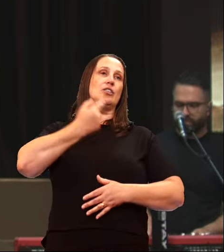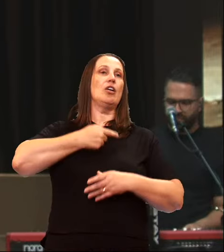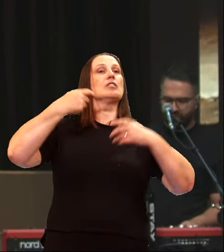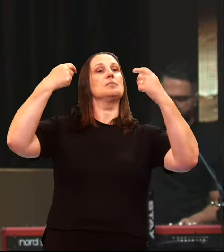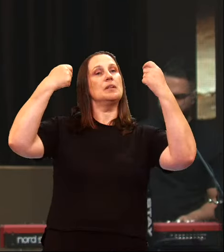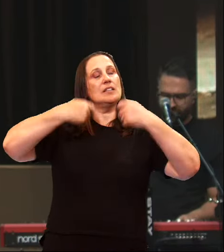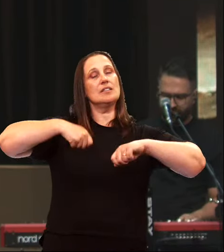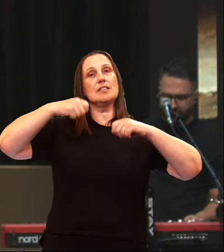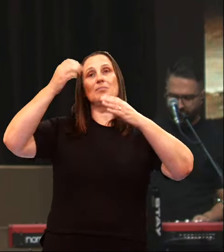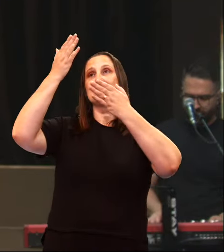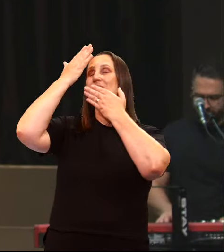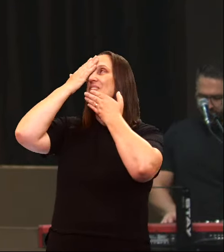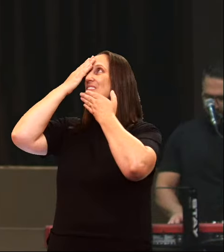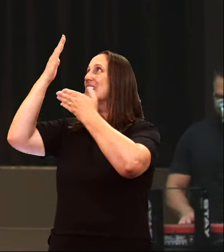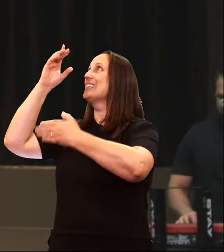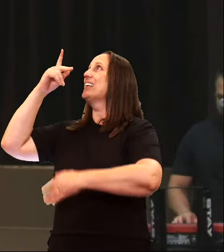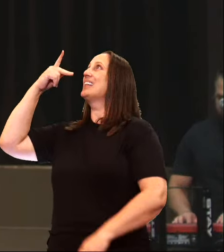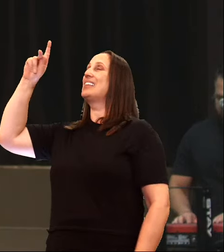bênçãos.